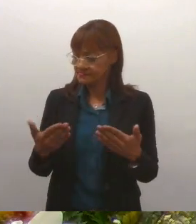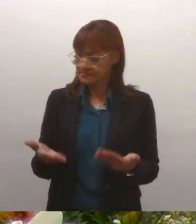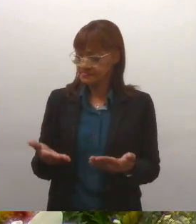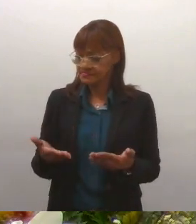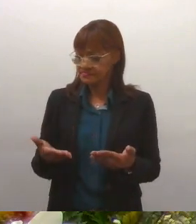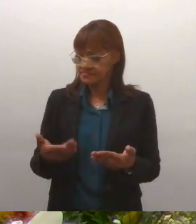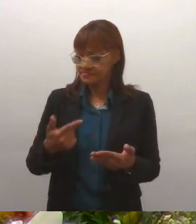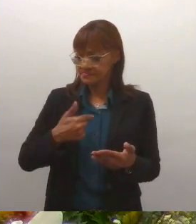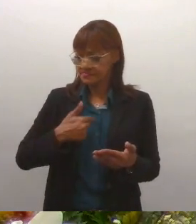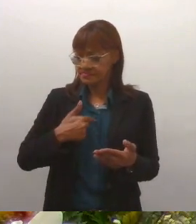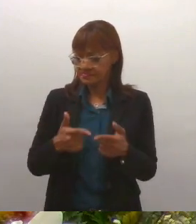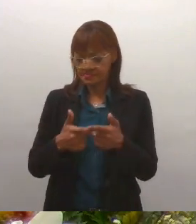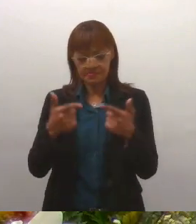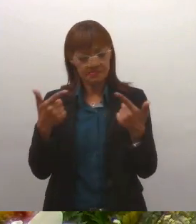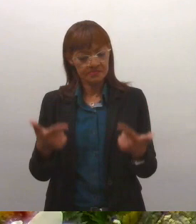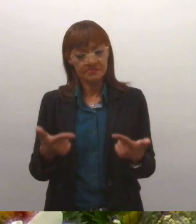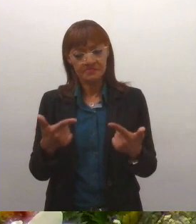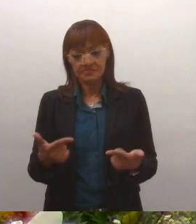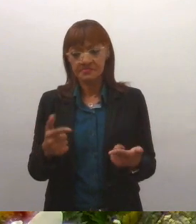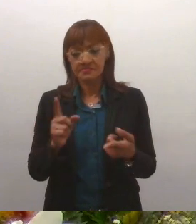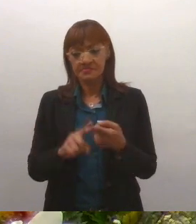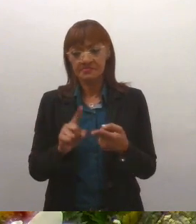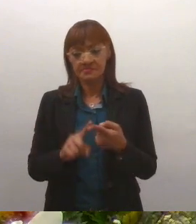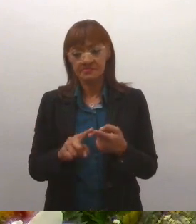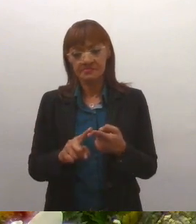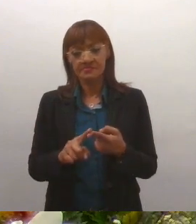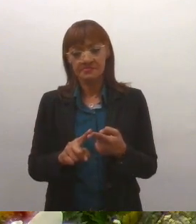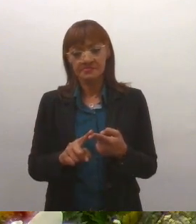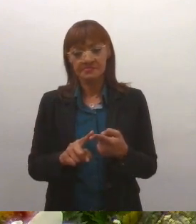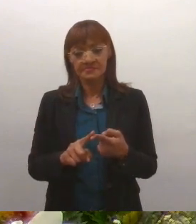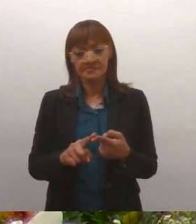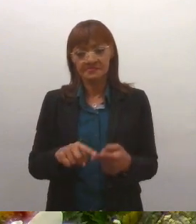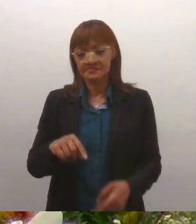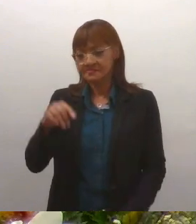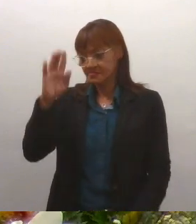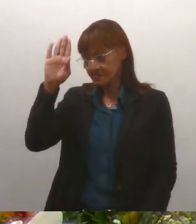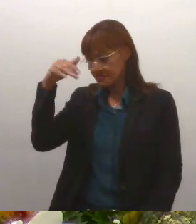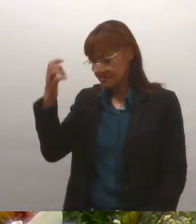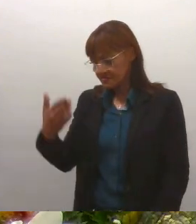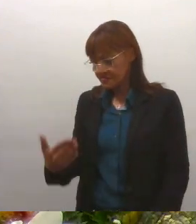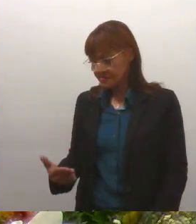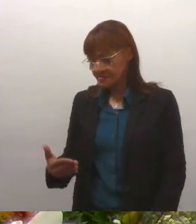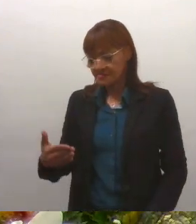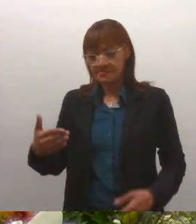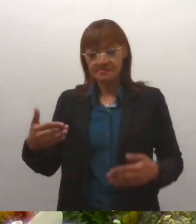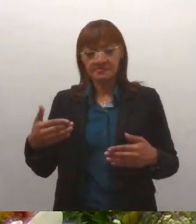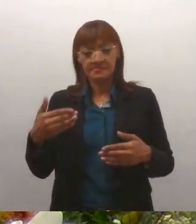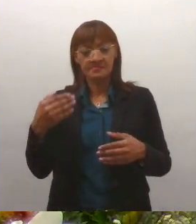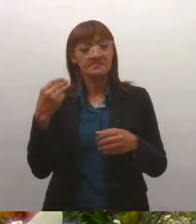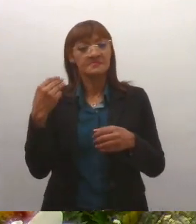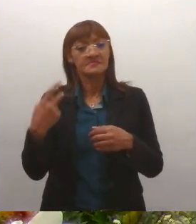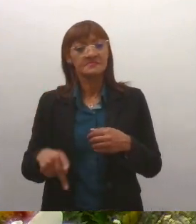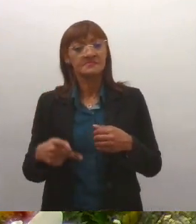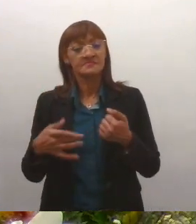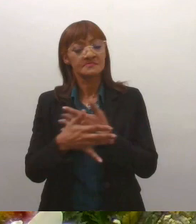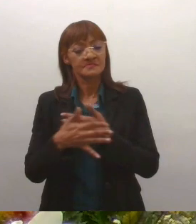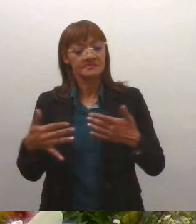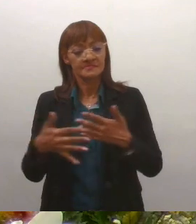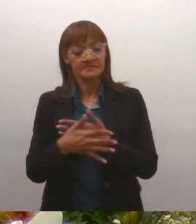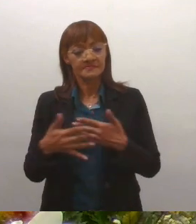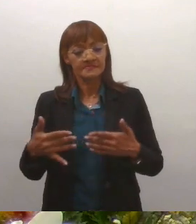lhe prestar honraria nessa cidade, nesse estado, na capital do nosso